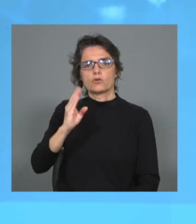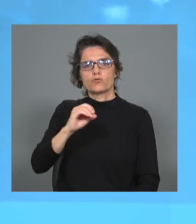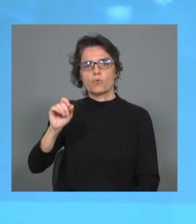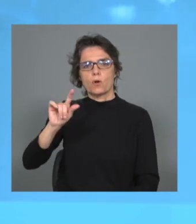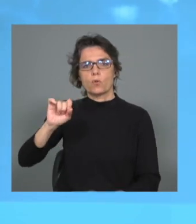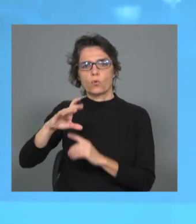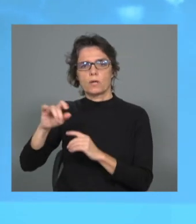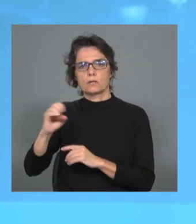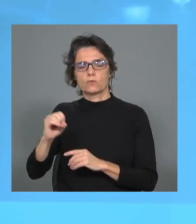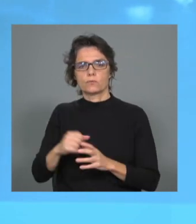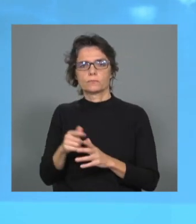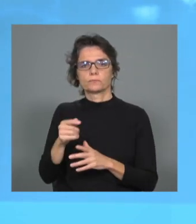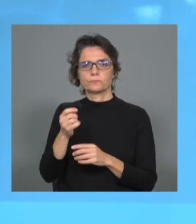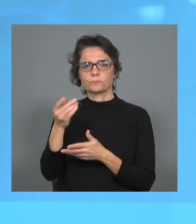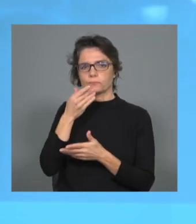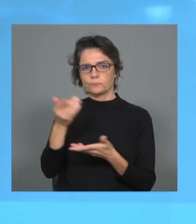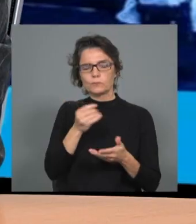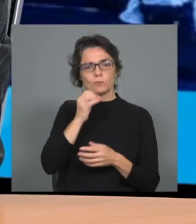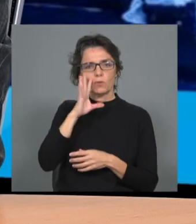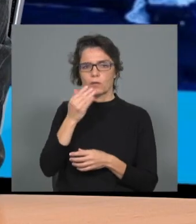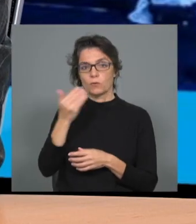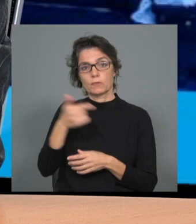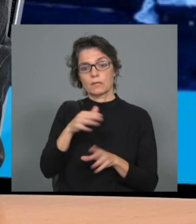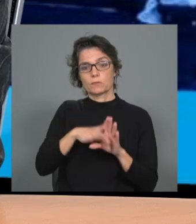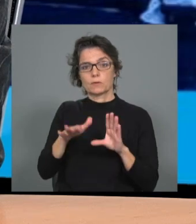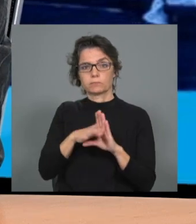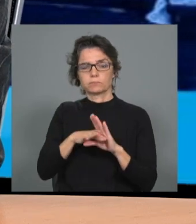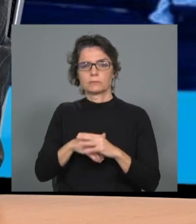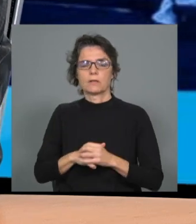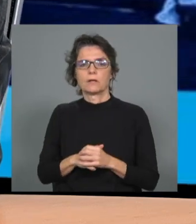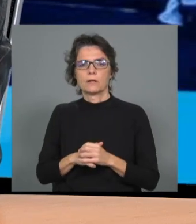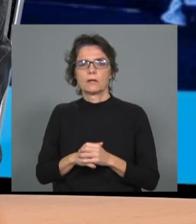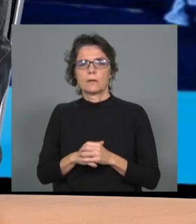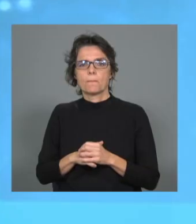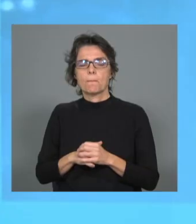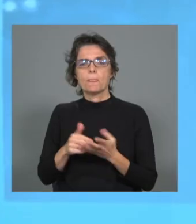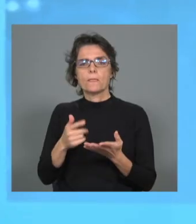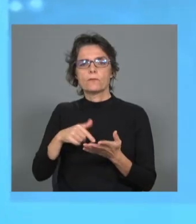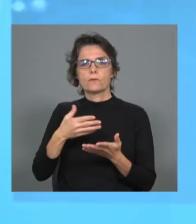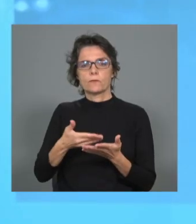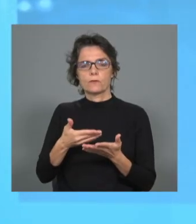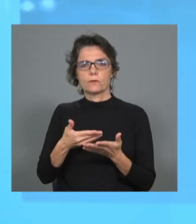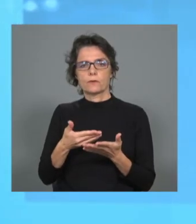tarde. Boa tarde. Obrigado, Padre João, por estar connosco. E onde queremos, de alguma forma,